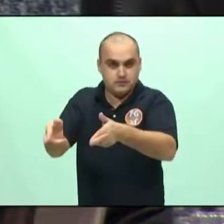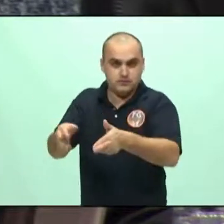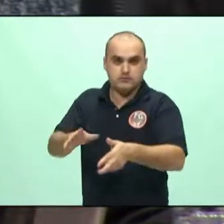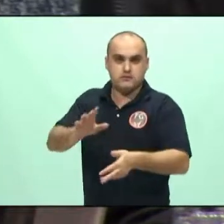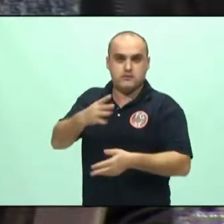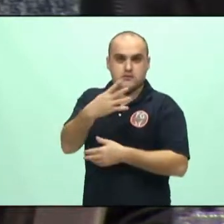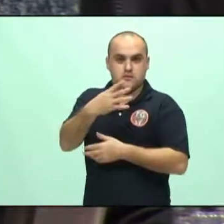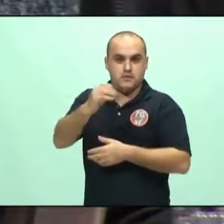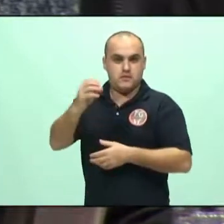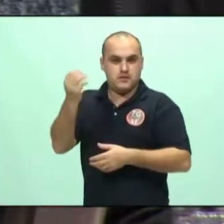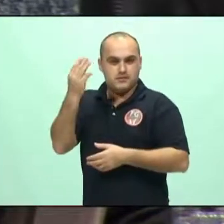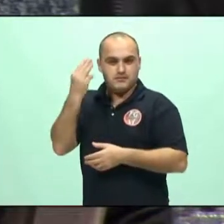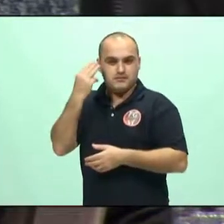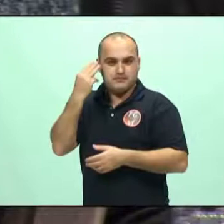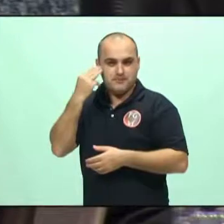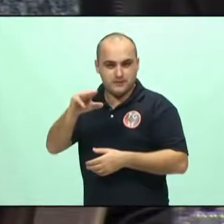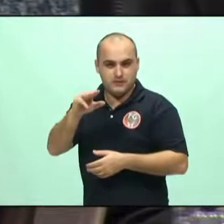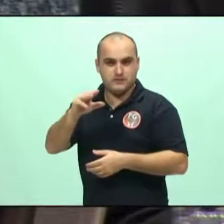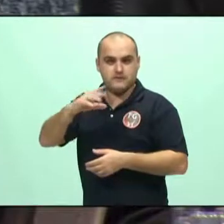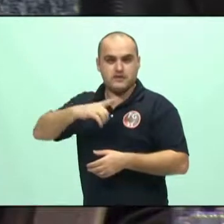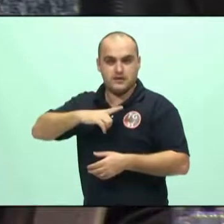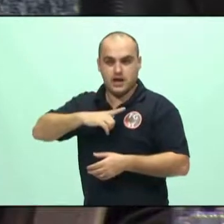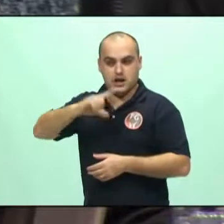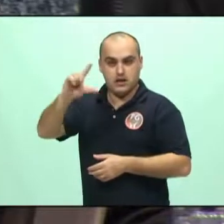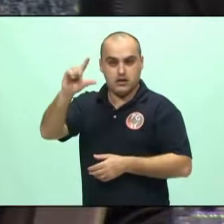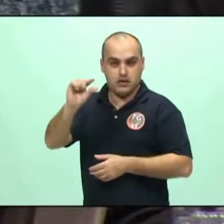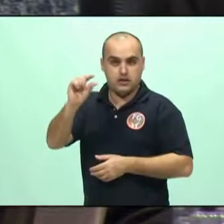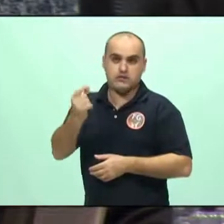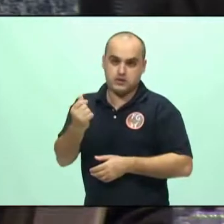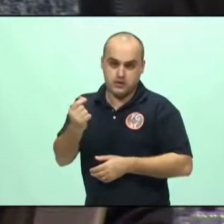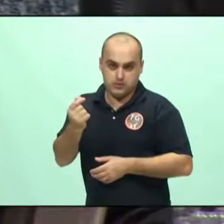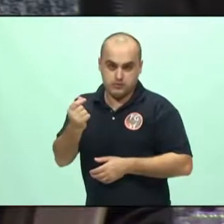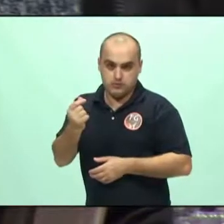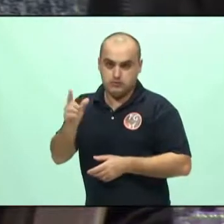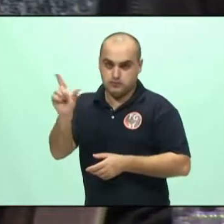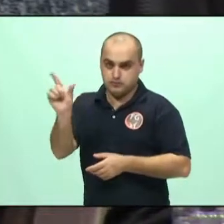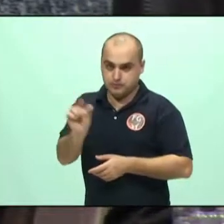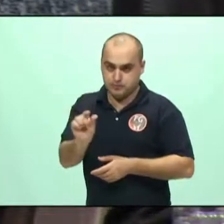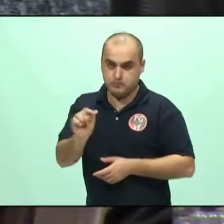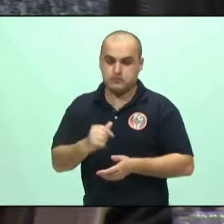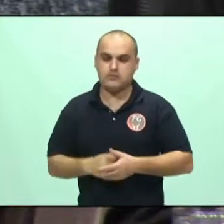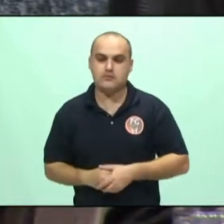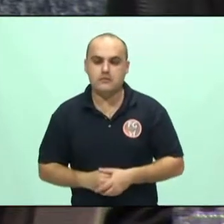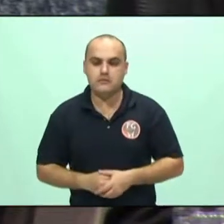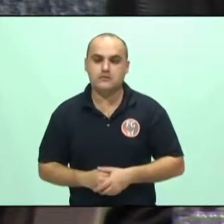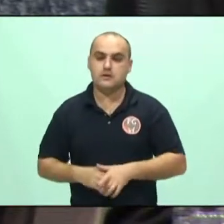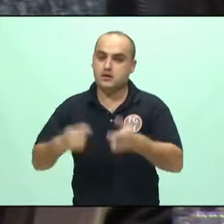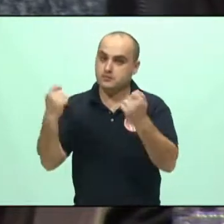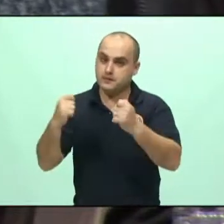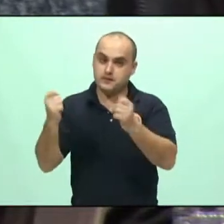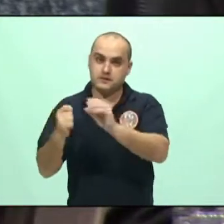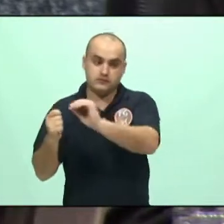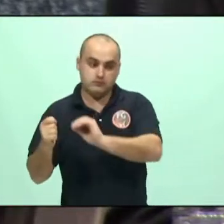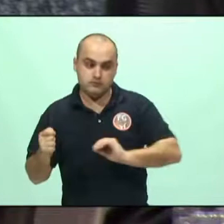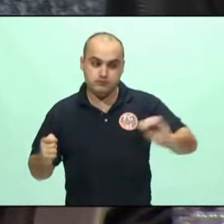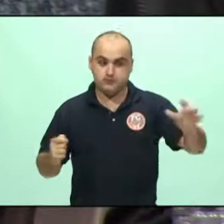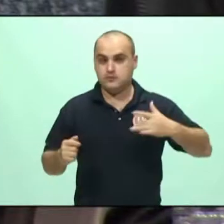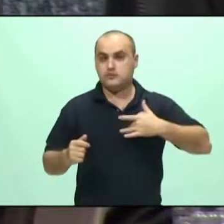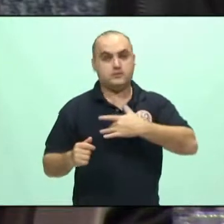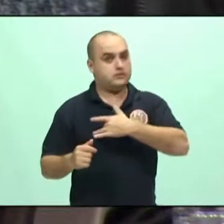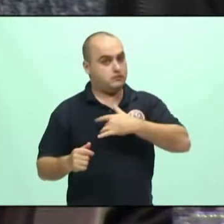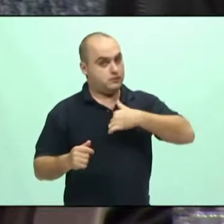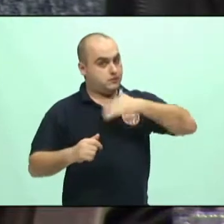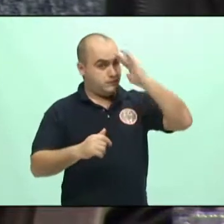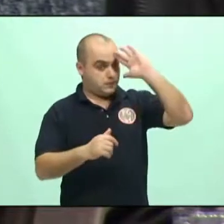são quase 400 milhões Que causará de Economia aos cofres públicos que deve injetar ou tem que injetar na saúde Acredito eu